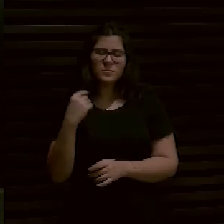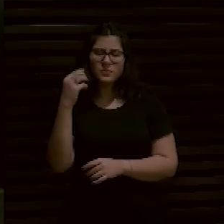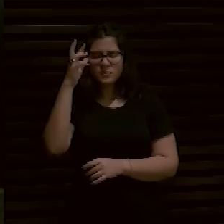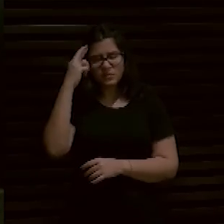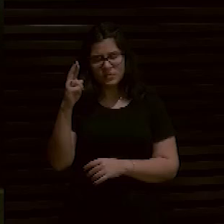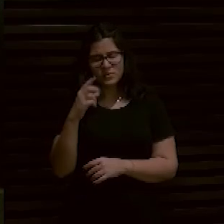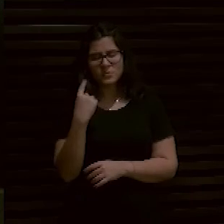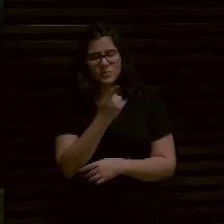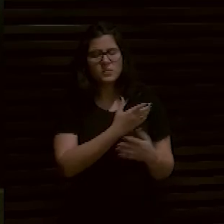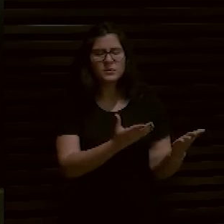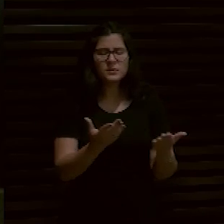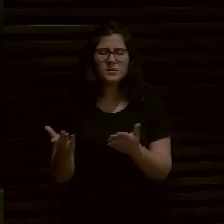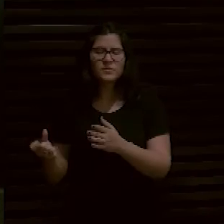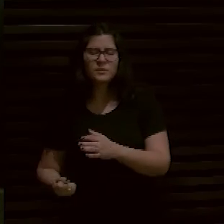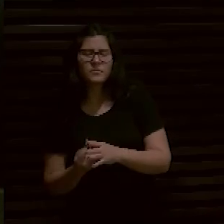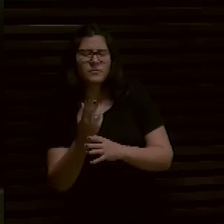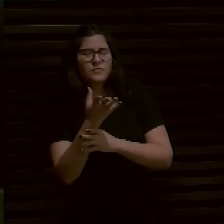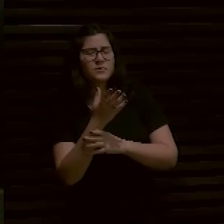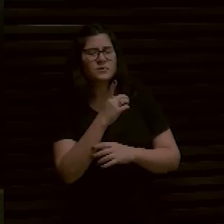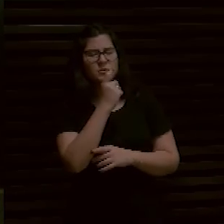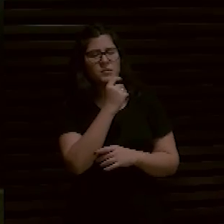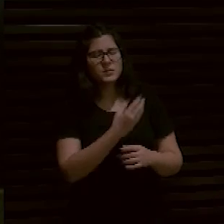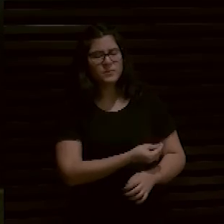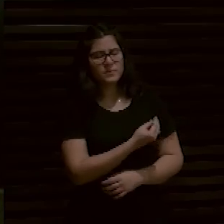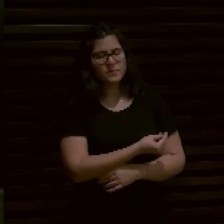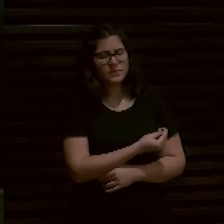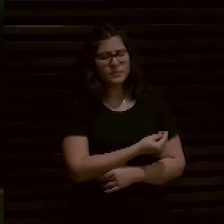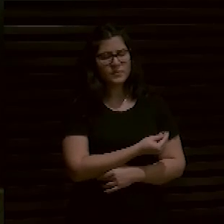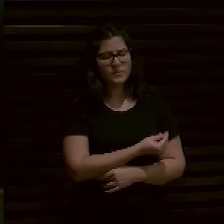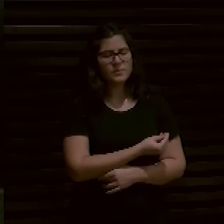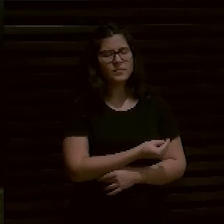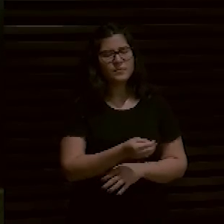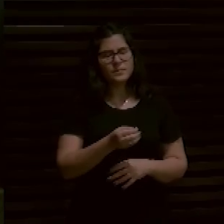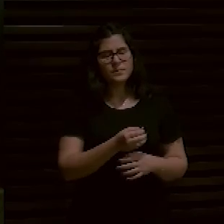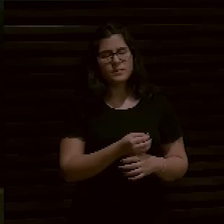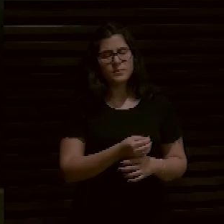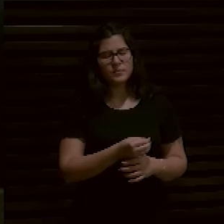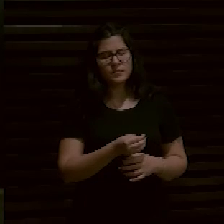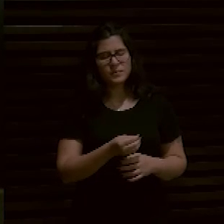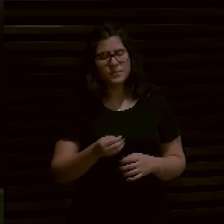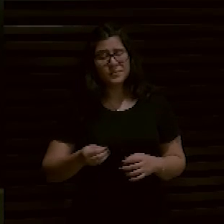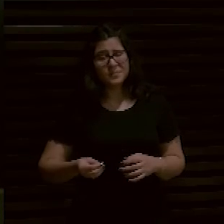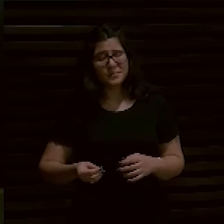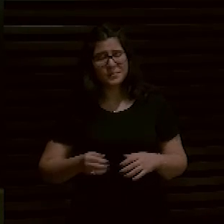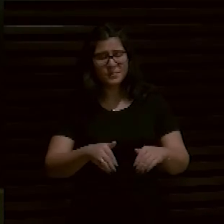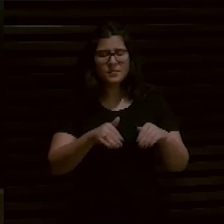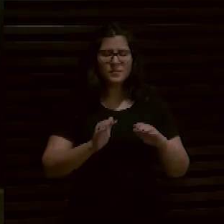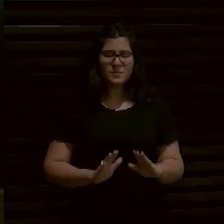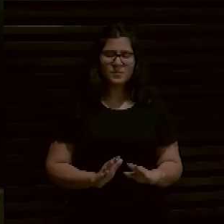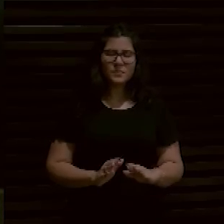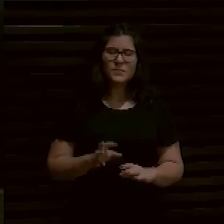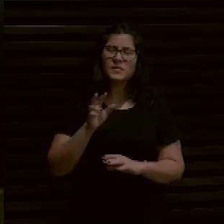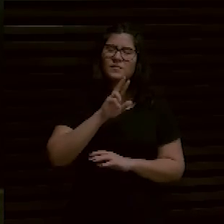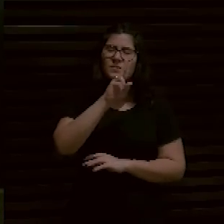leva à fonte de águas vivas, Senhor, que sai do Teu trono, Senhor, como naquela